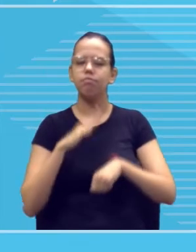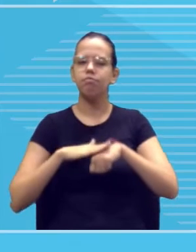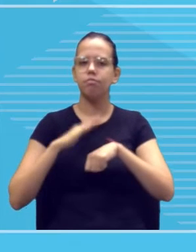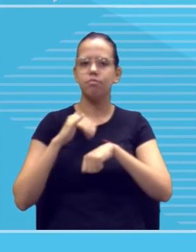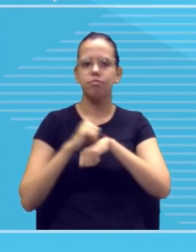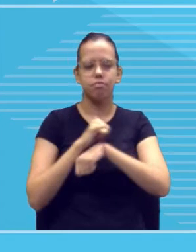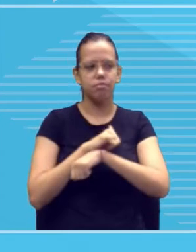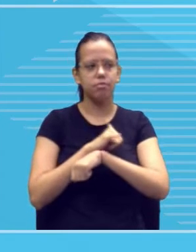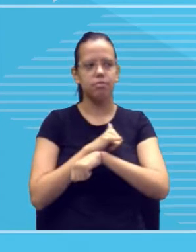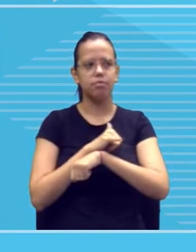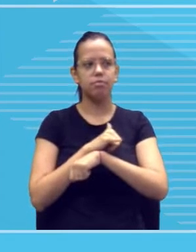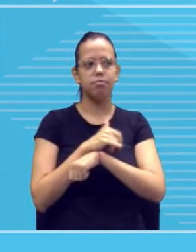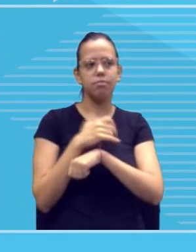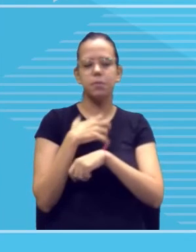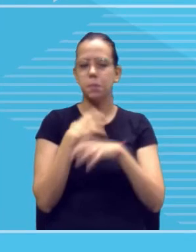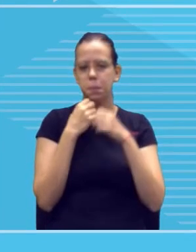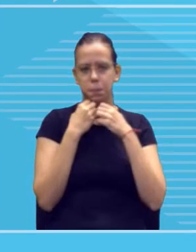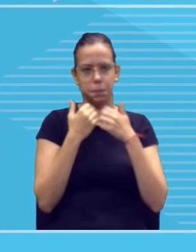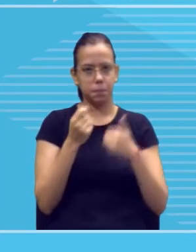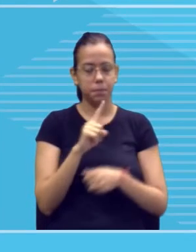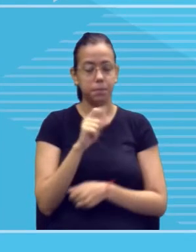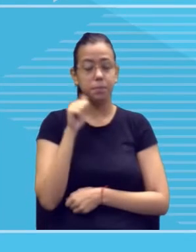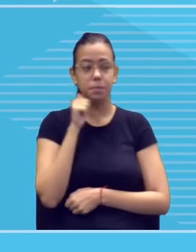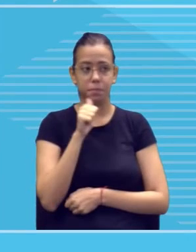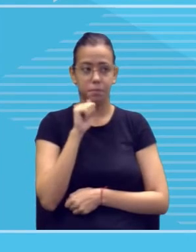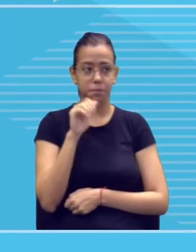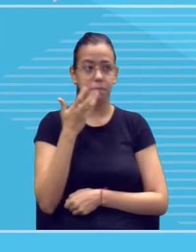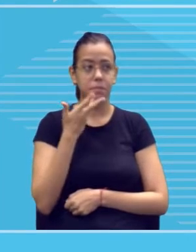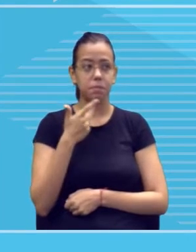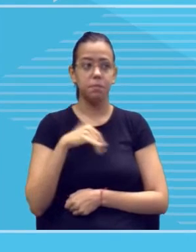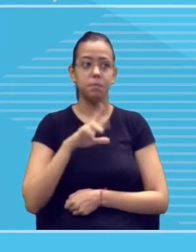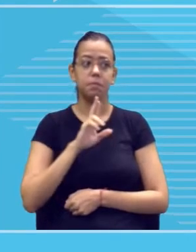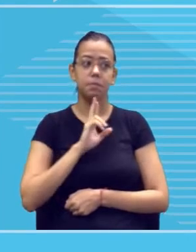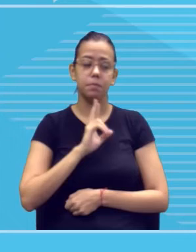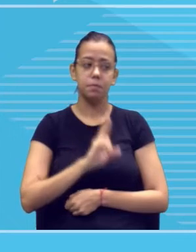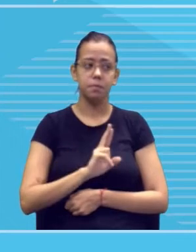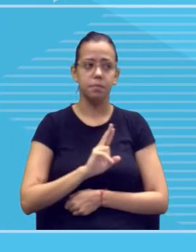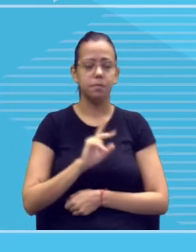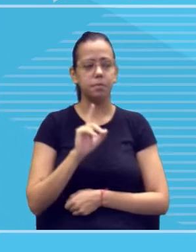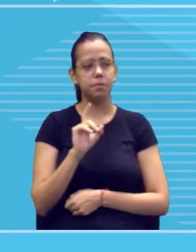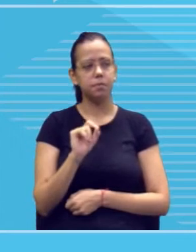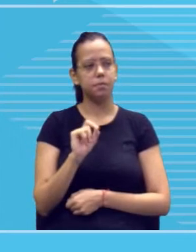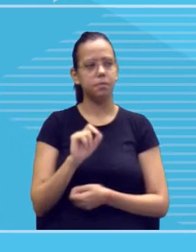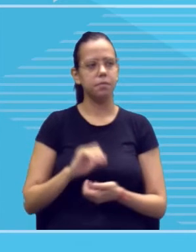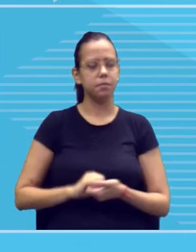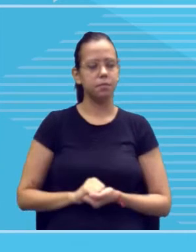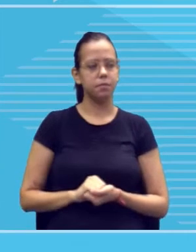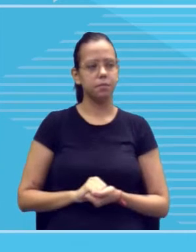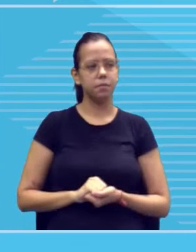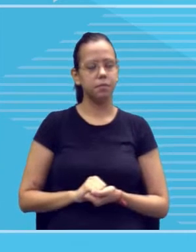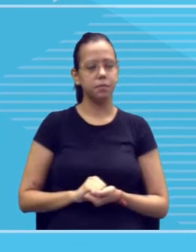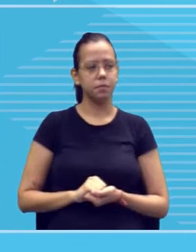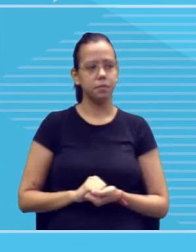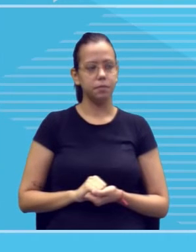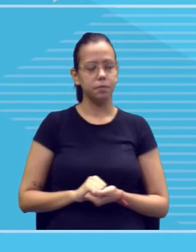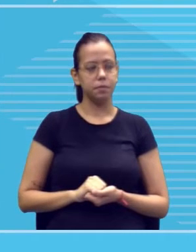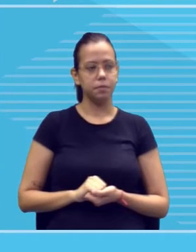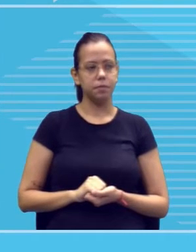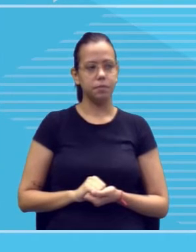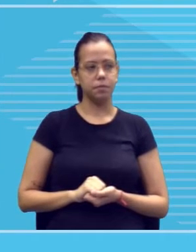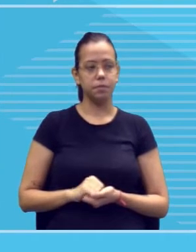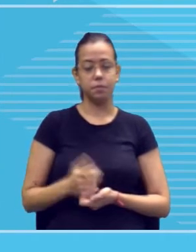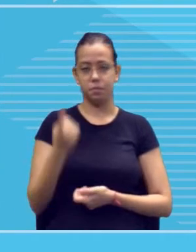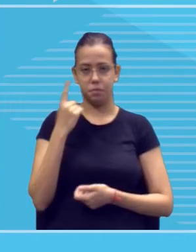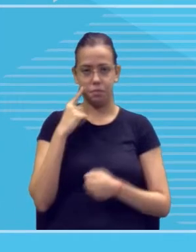não ficou muito satisfeito e aí a garota responde para ele assim ó e o shadad Opa e o show